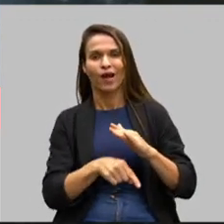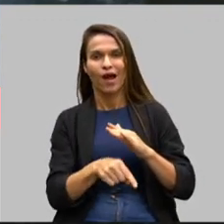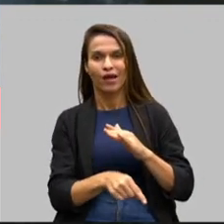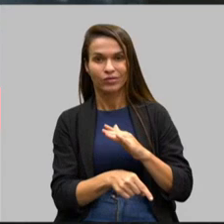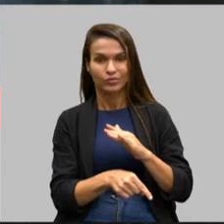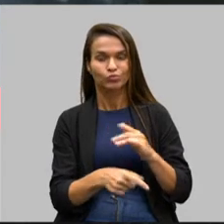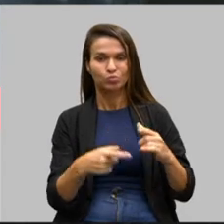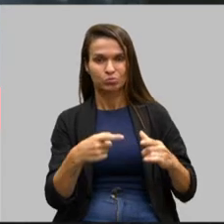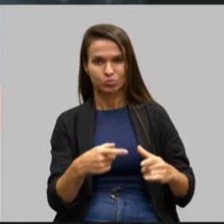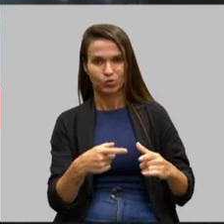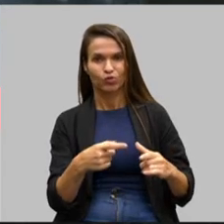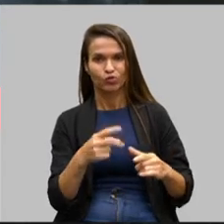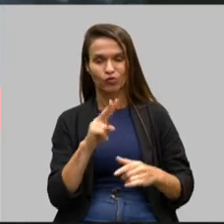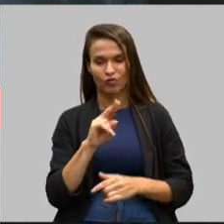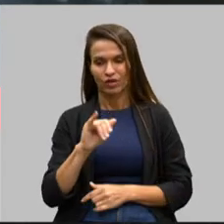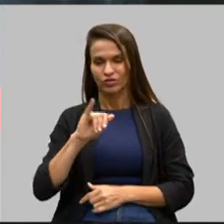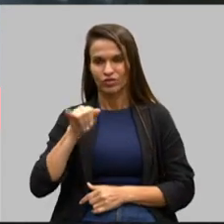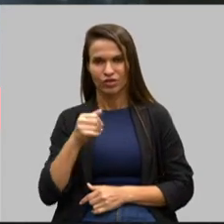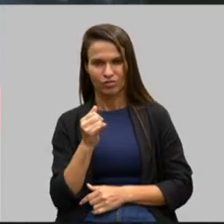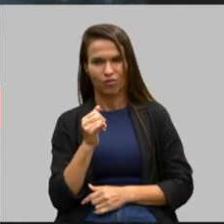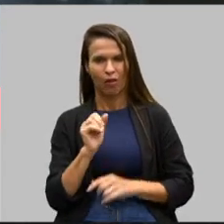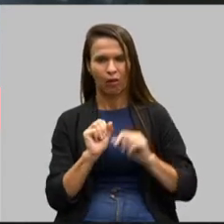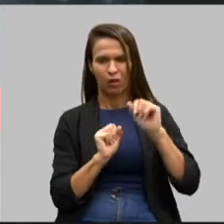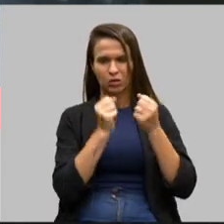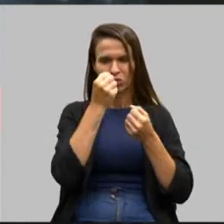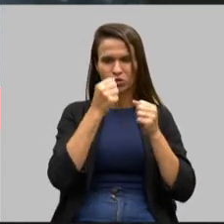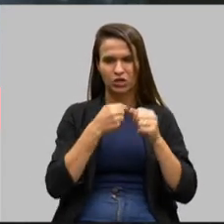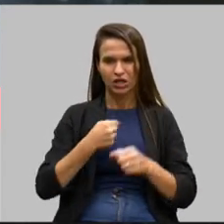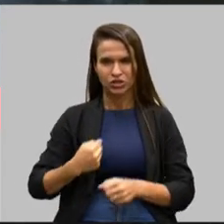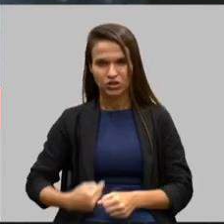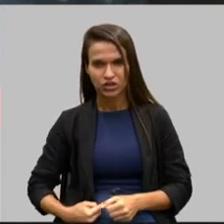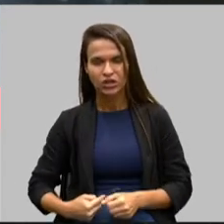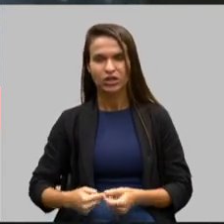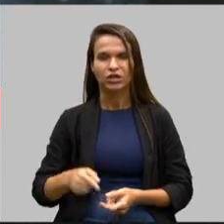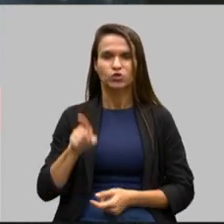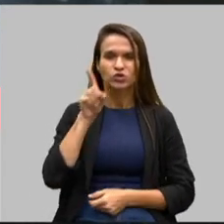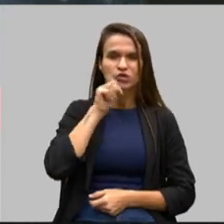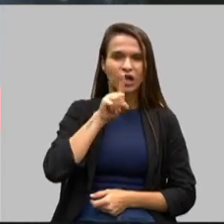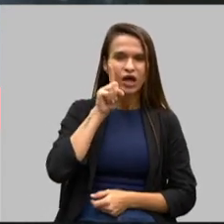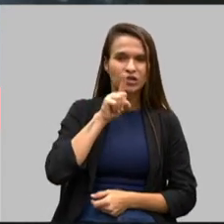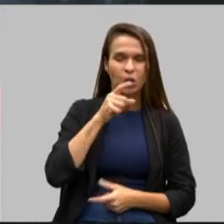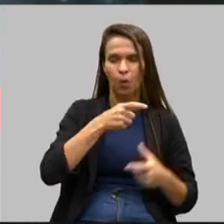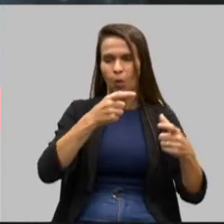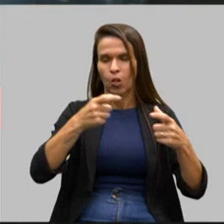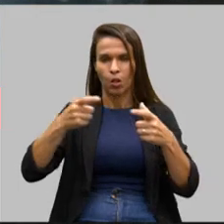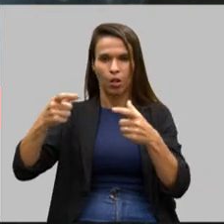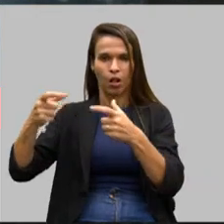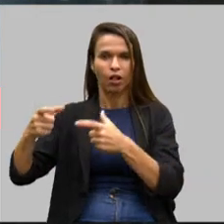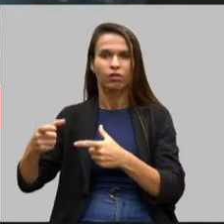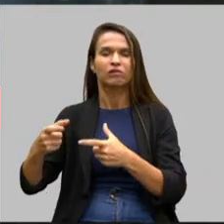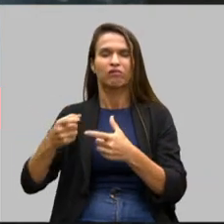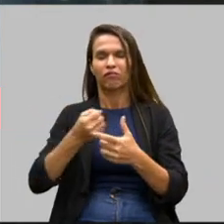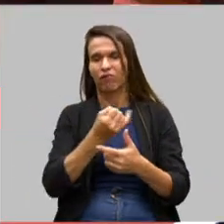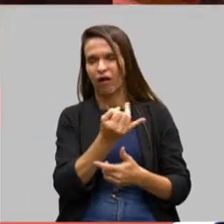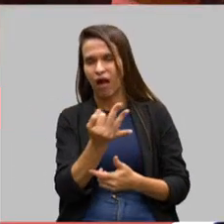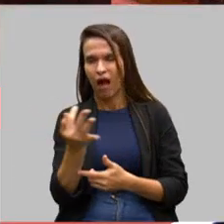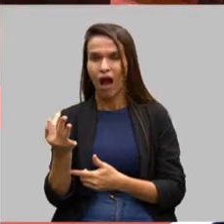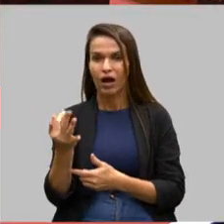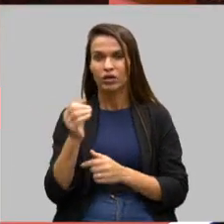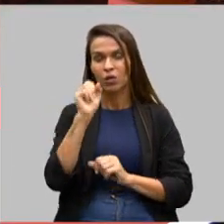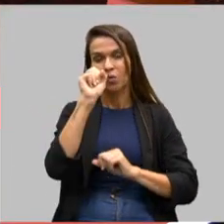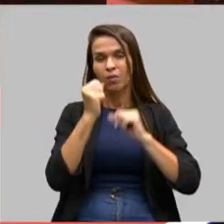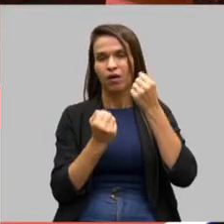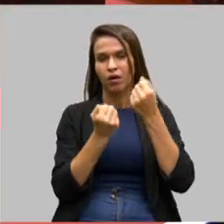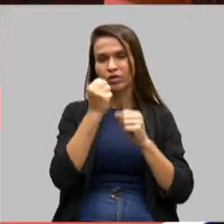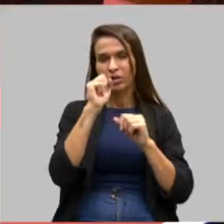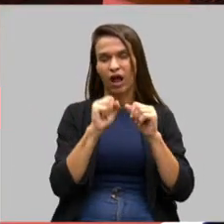no Vale de Jequitinhonha, indústria na China, Estados Unidos, em outro lugar, talvez uma indústria de bateria em